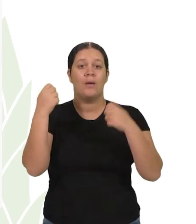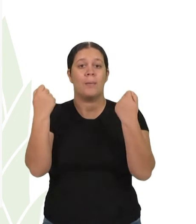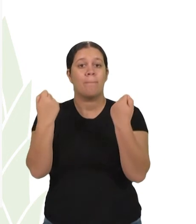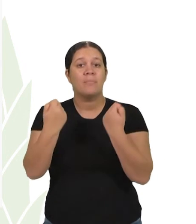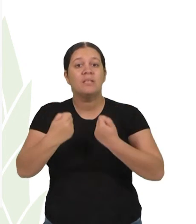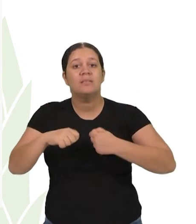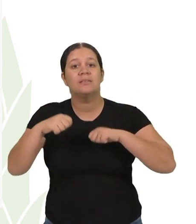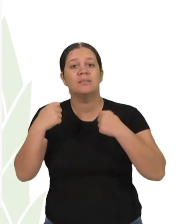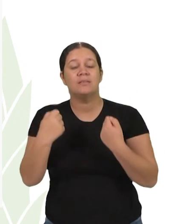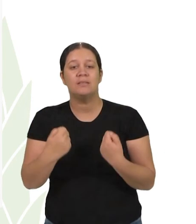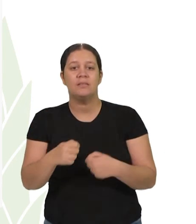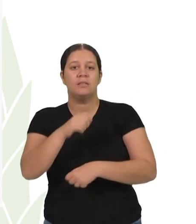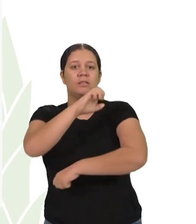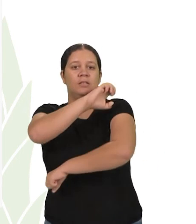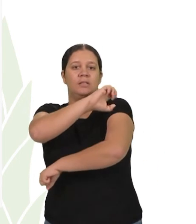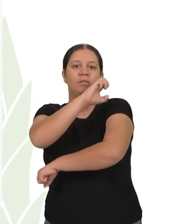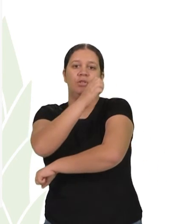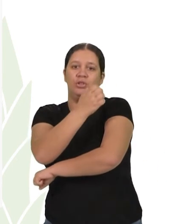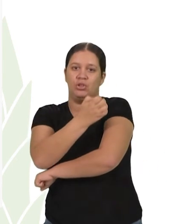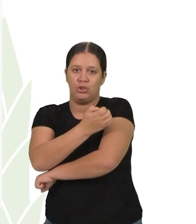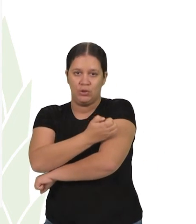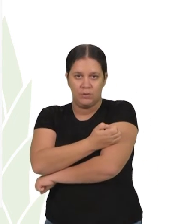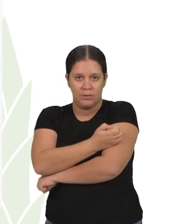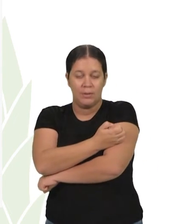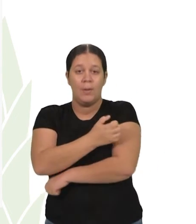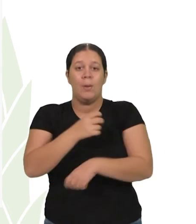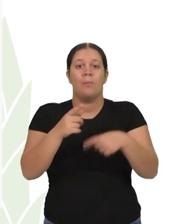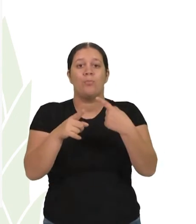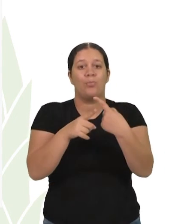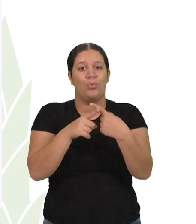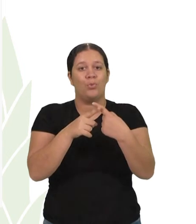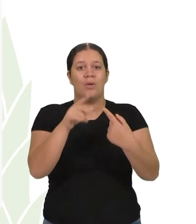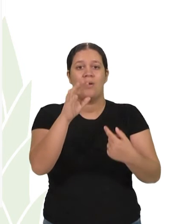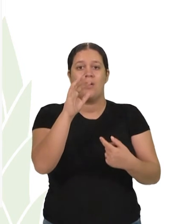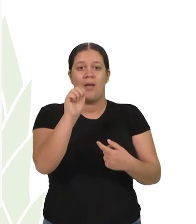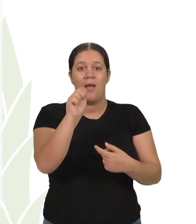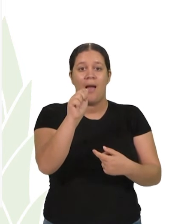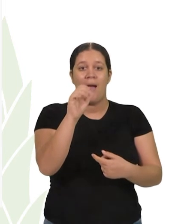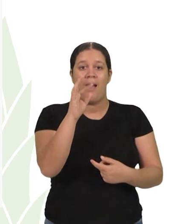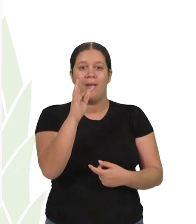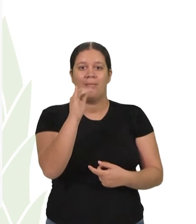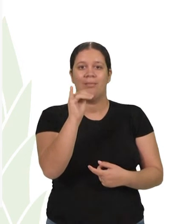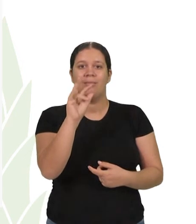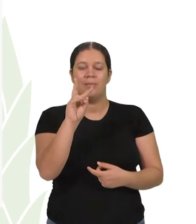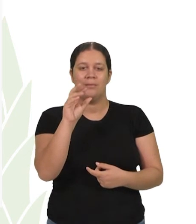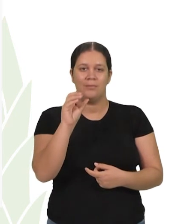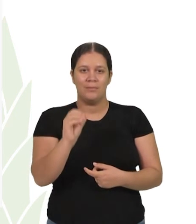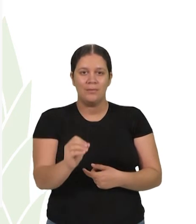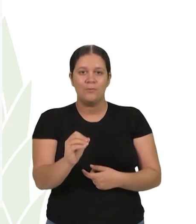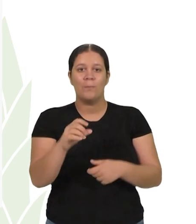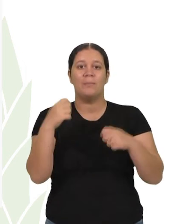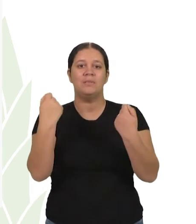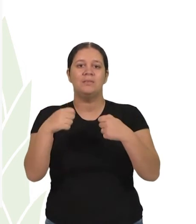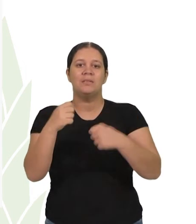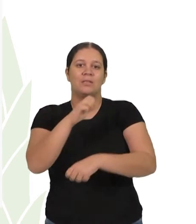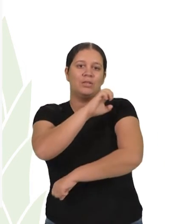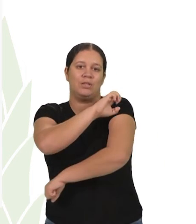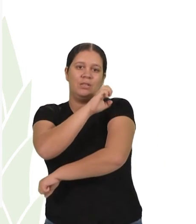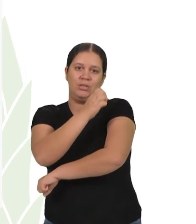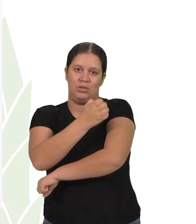ativo, ele precisa de energia. O transporte ativo tem gasto de